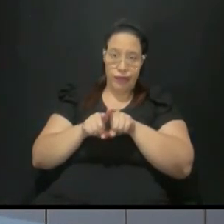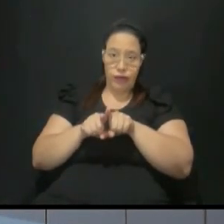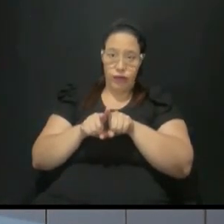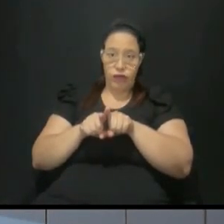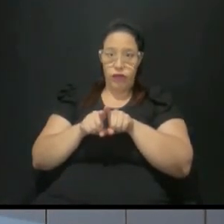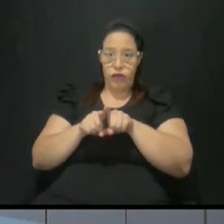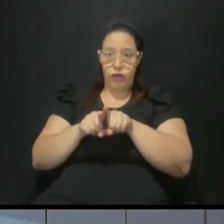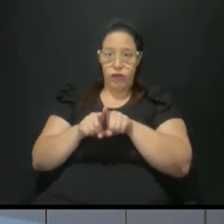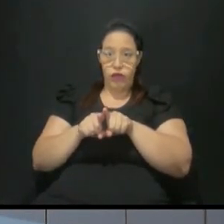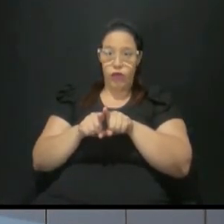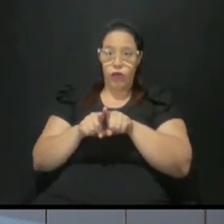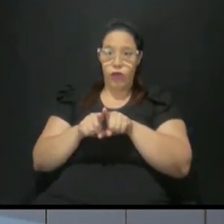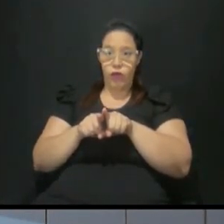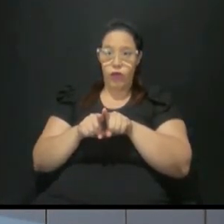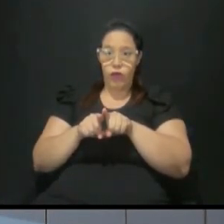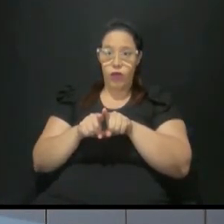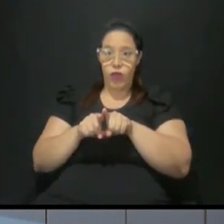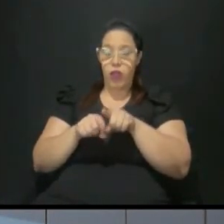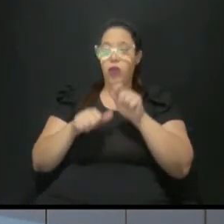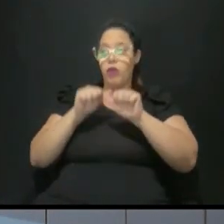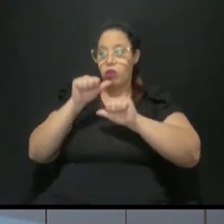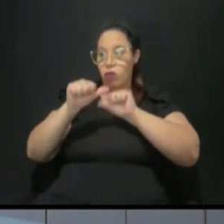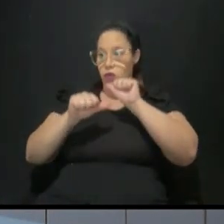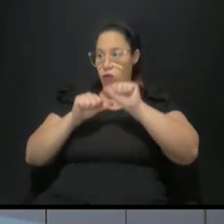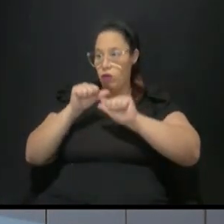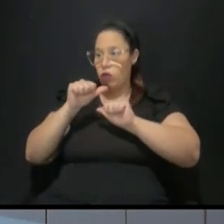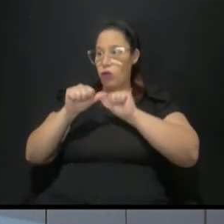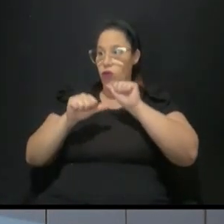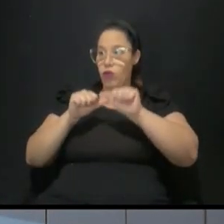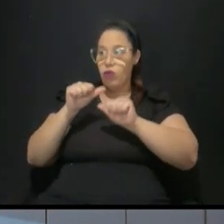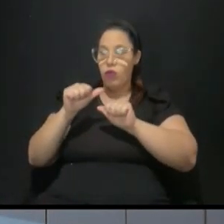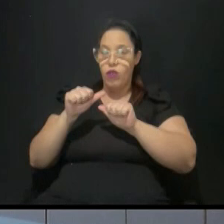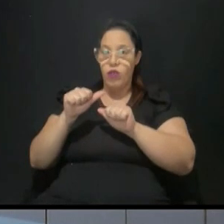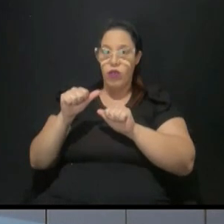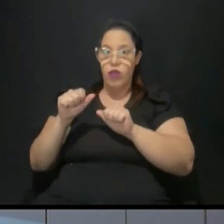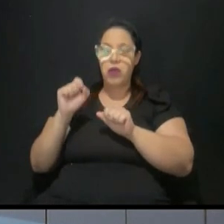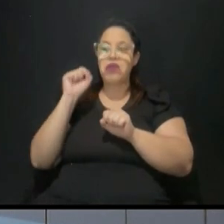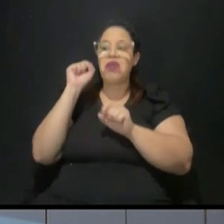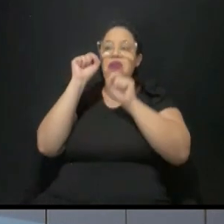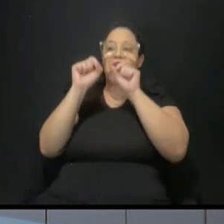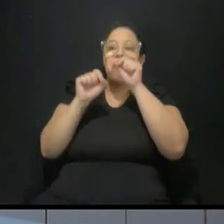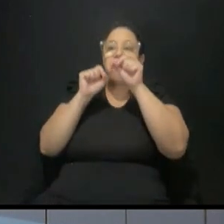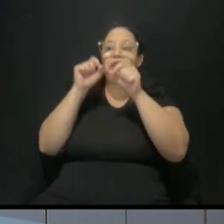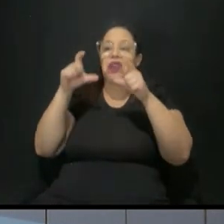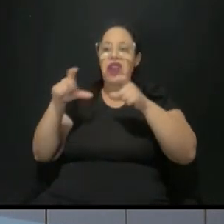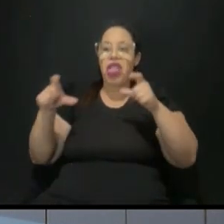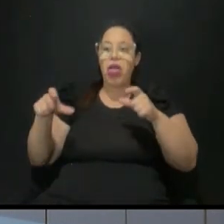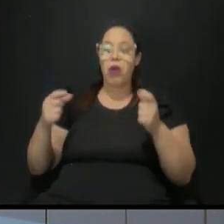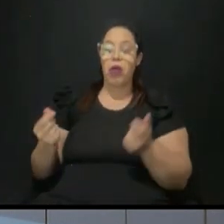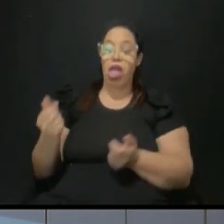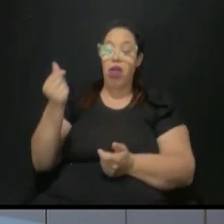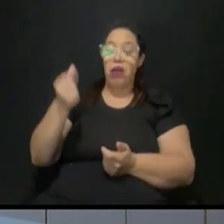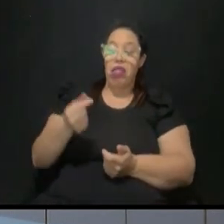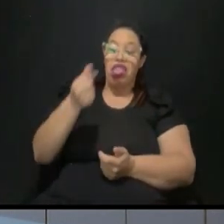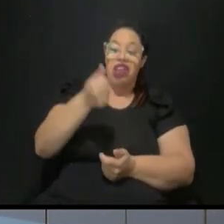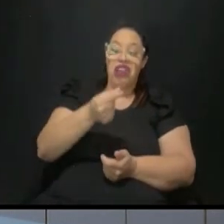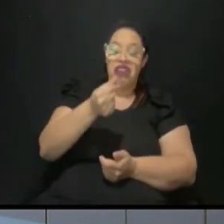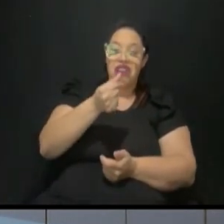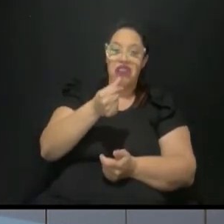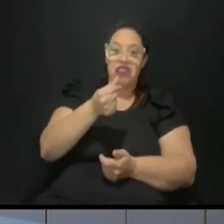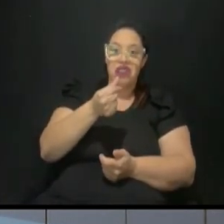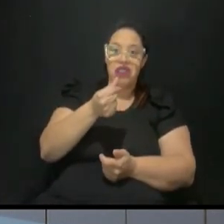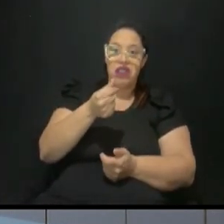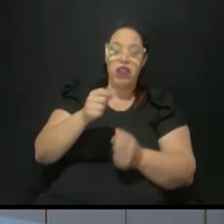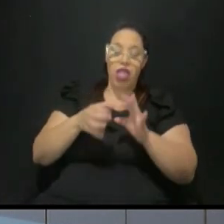Houve uma mudança, né, no que esses atletas podem gastar os recursos. Antes era um pouco mais livre,